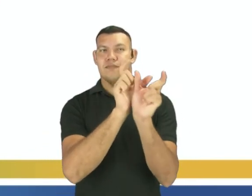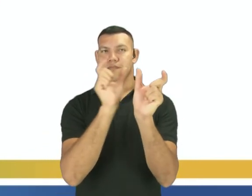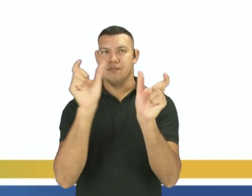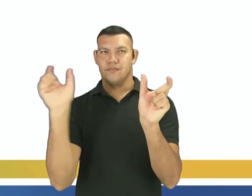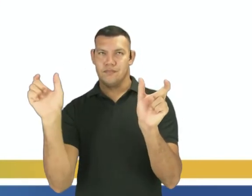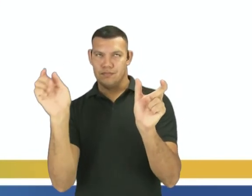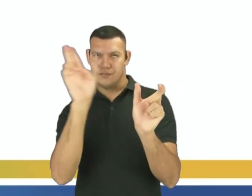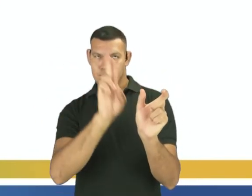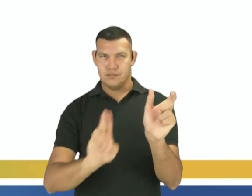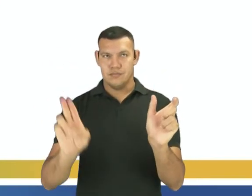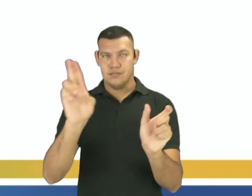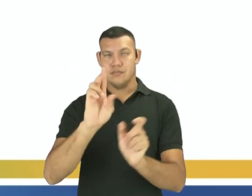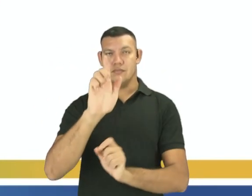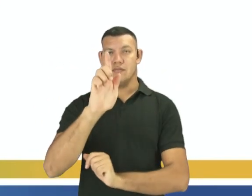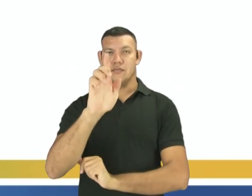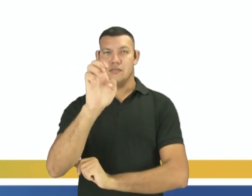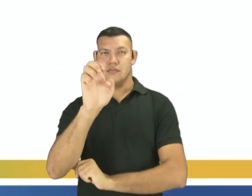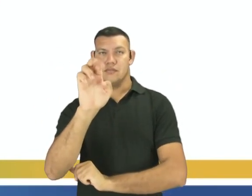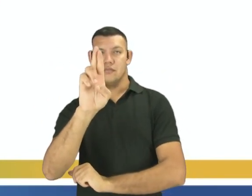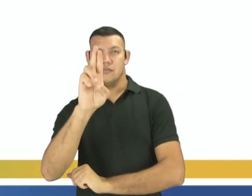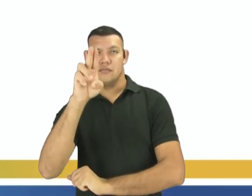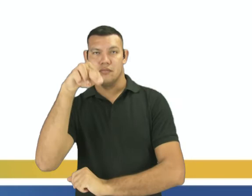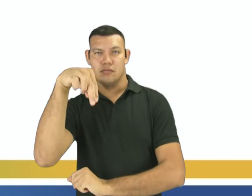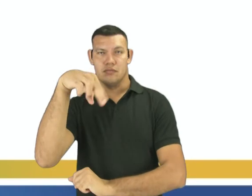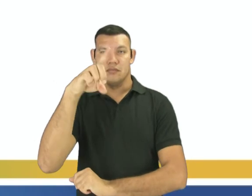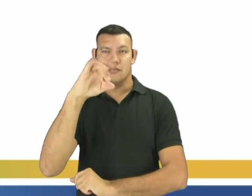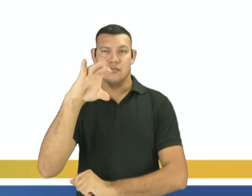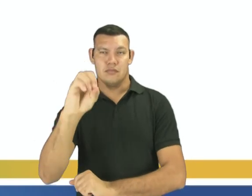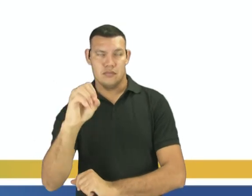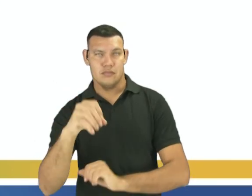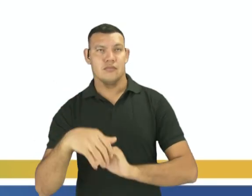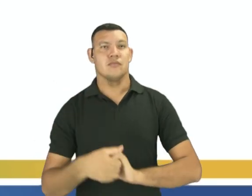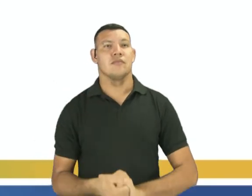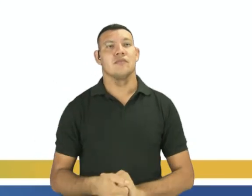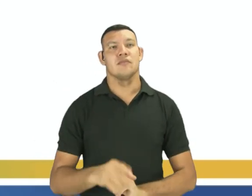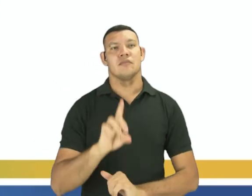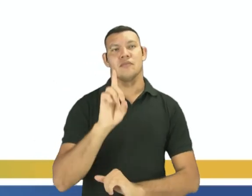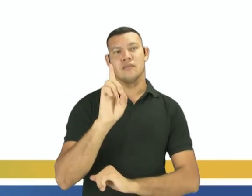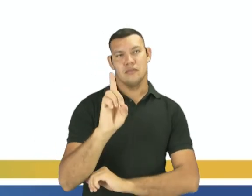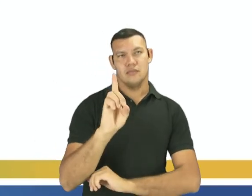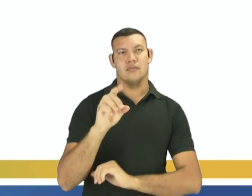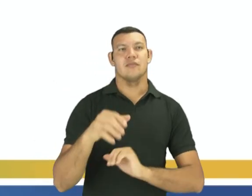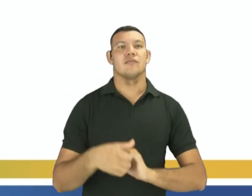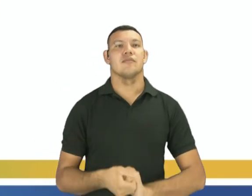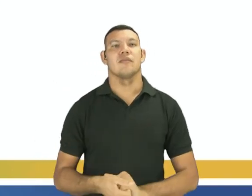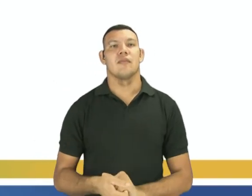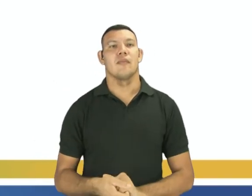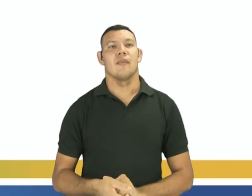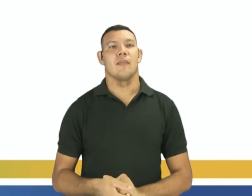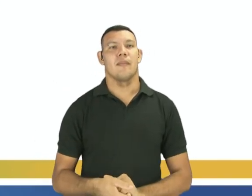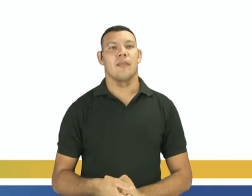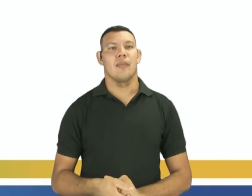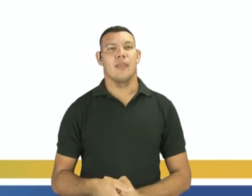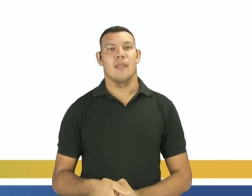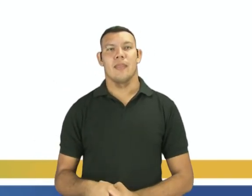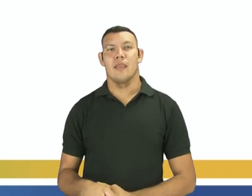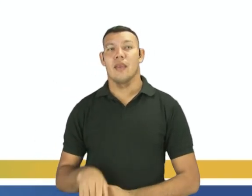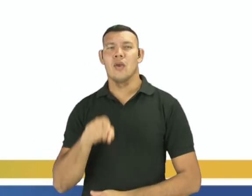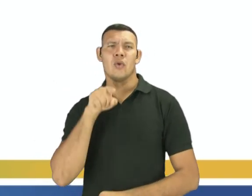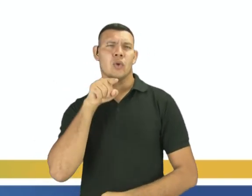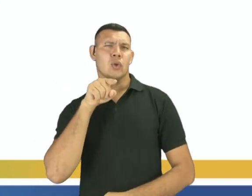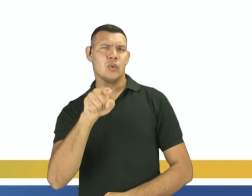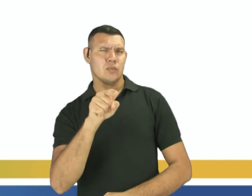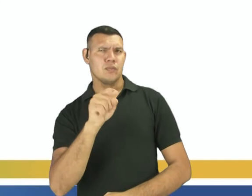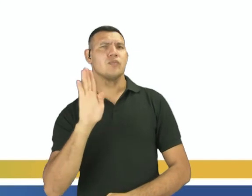gerúndio. Sempre usamos o gerúndio. Próximo. Do you promise, e o verbo é to help us to do the